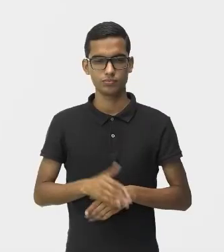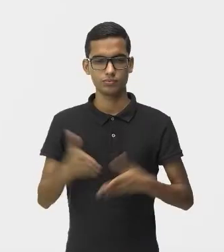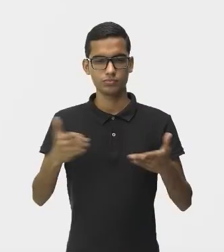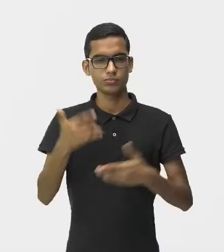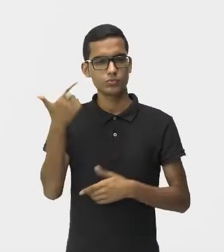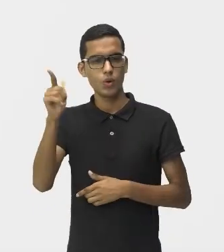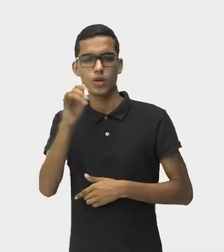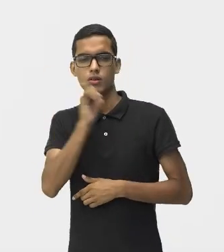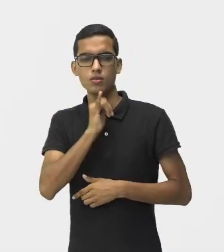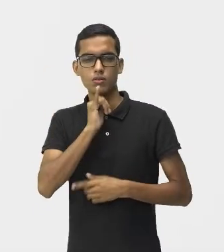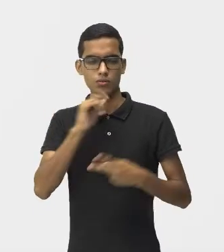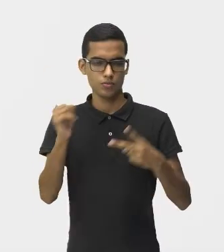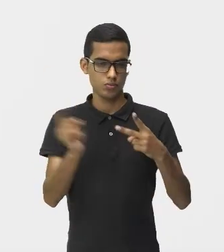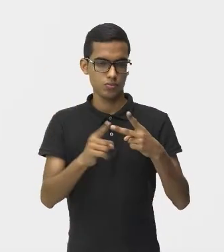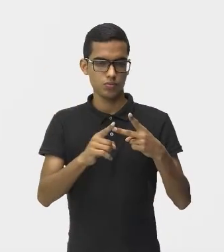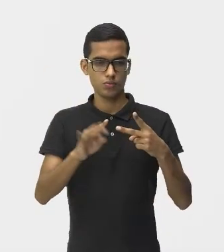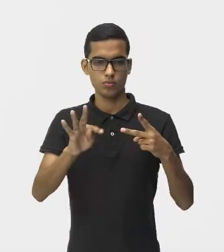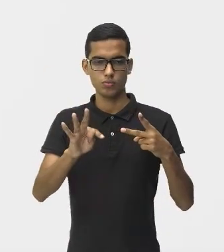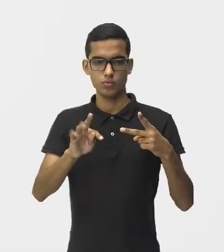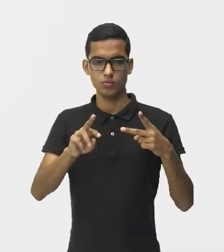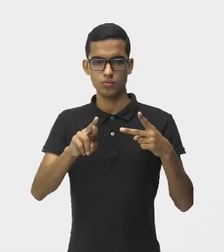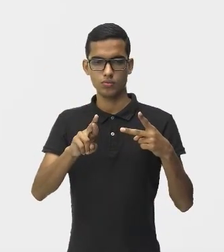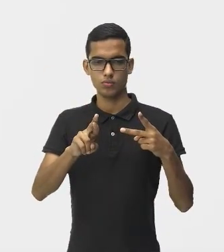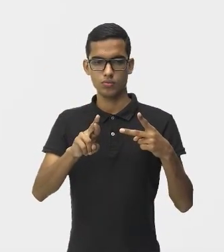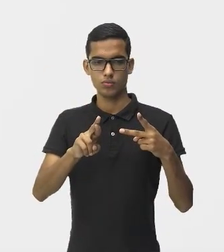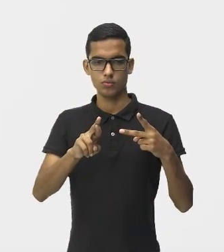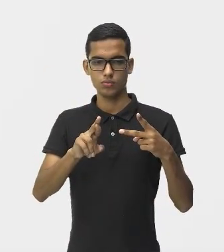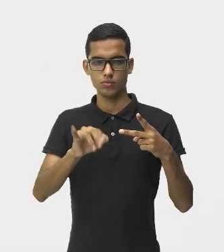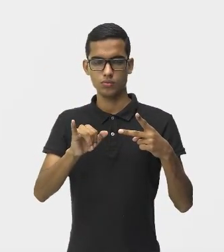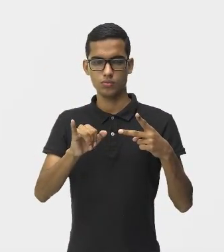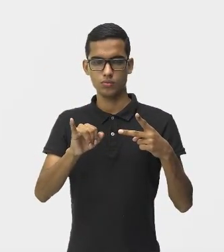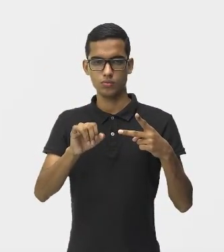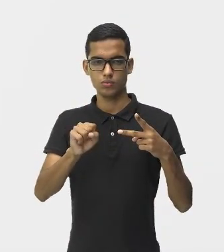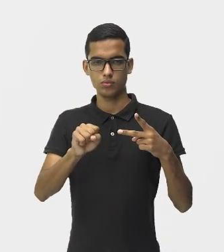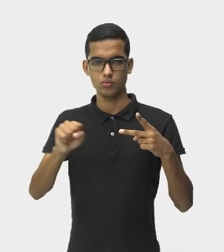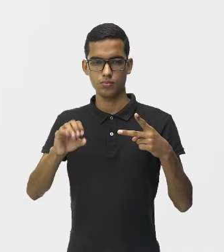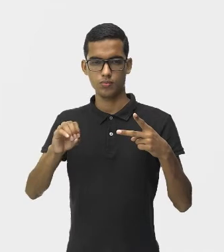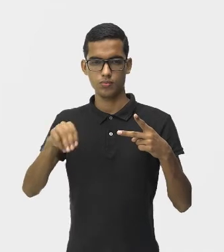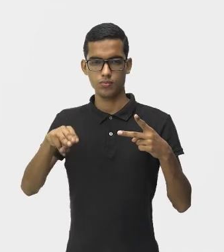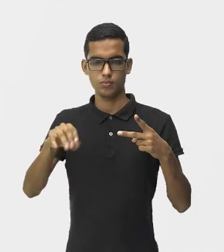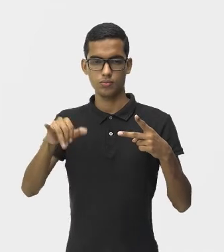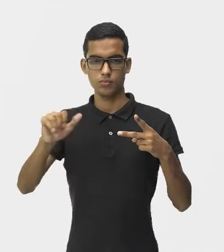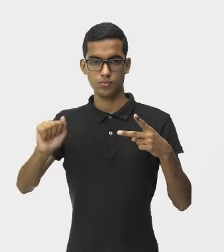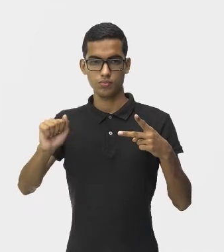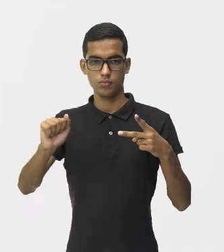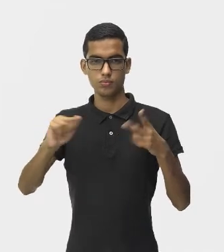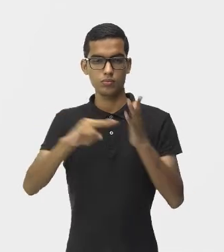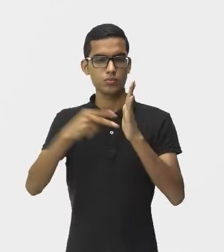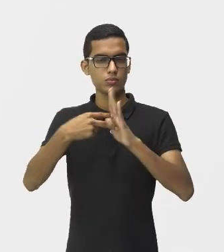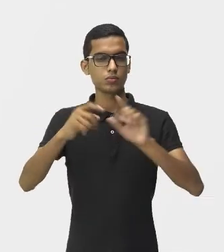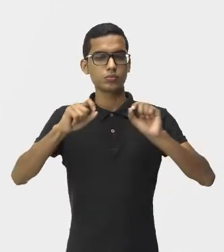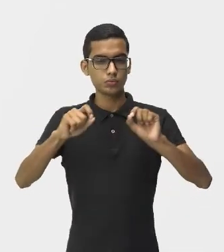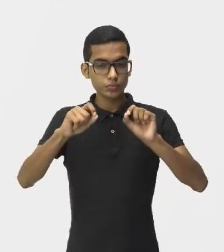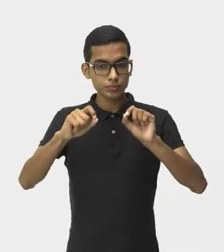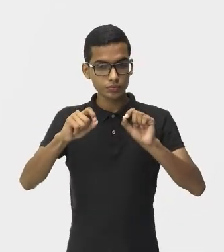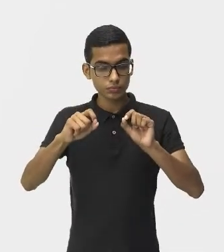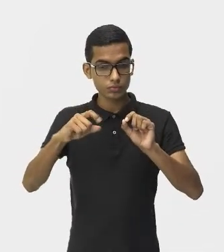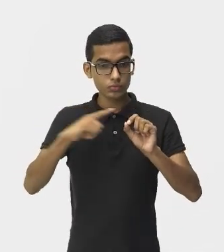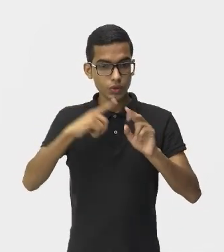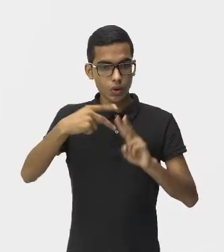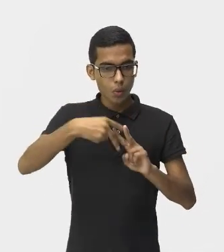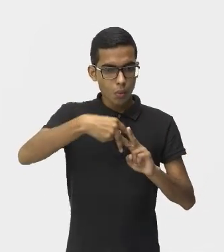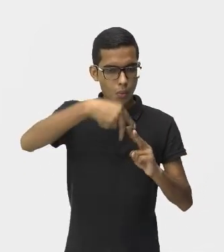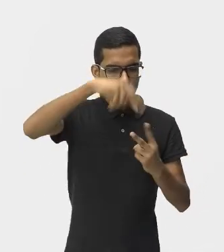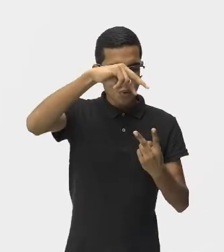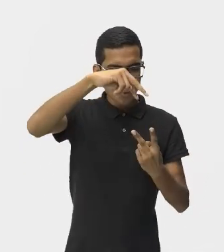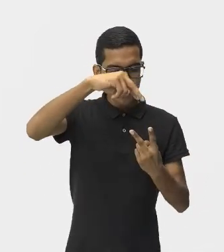aqui o próximo exemplo da aneuploidia, que é a trissomia. Nesse caso, há uma cópia a mais, né? A gente observou